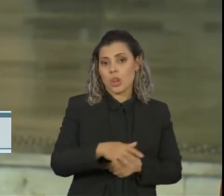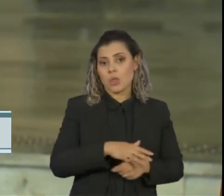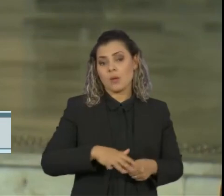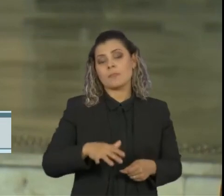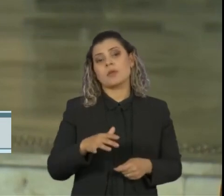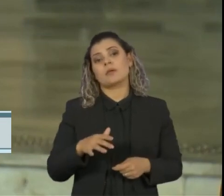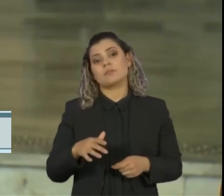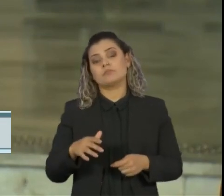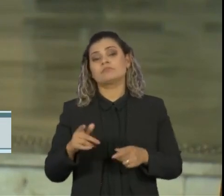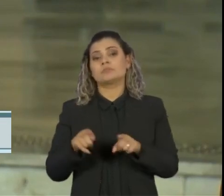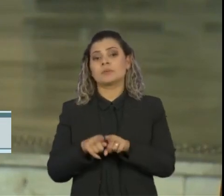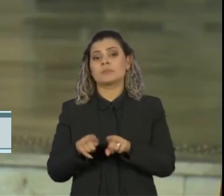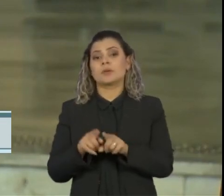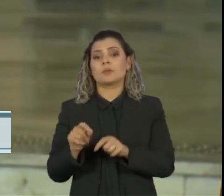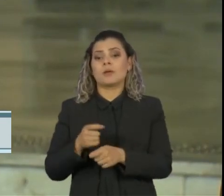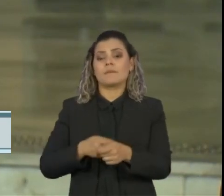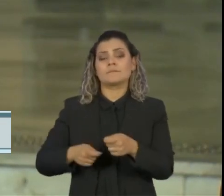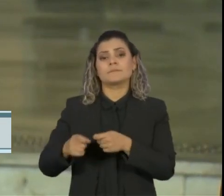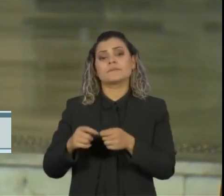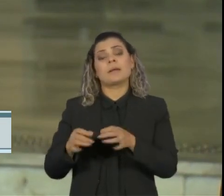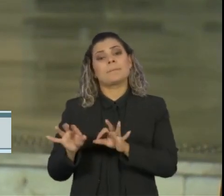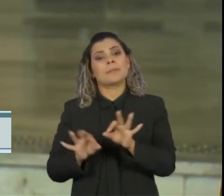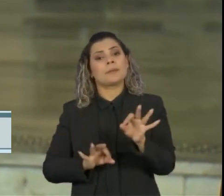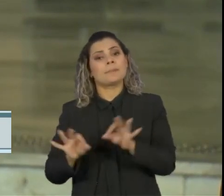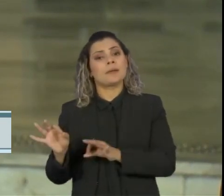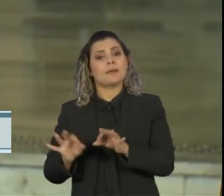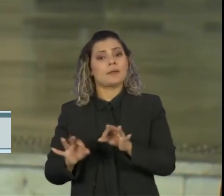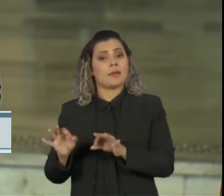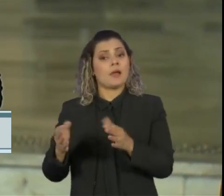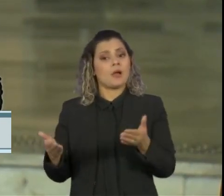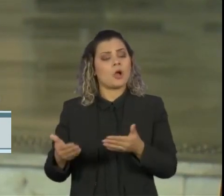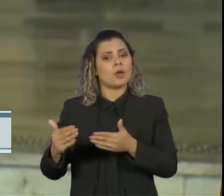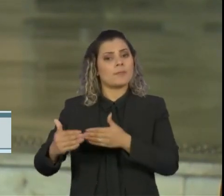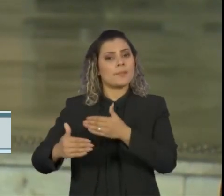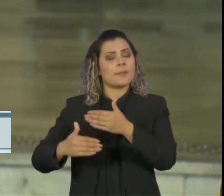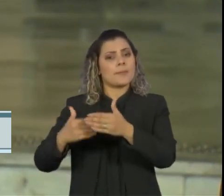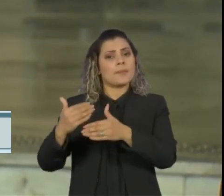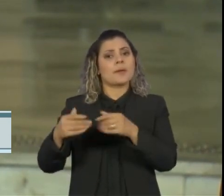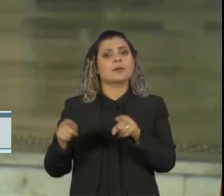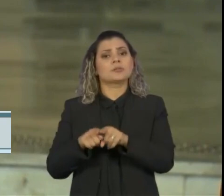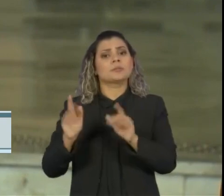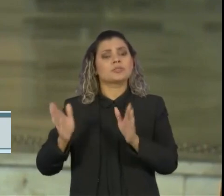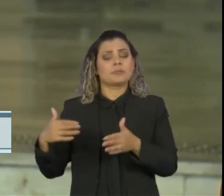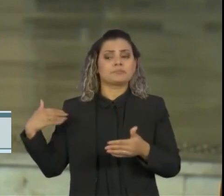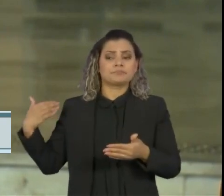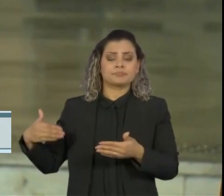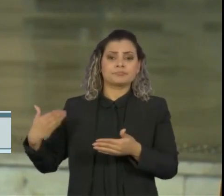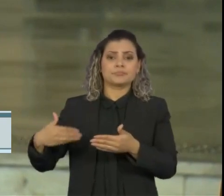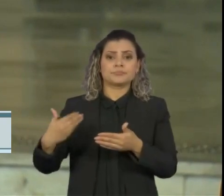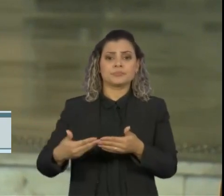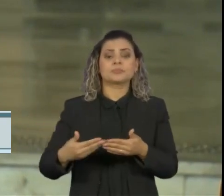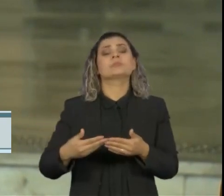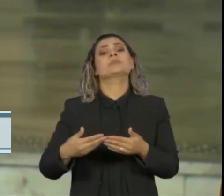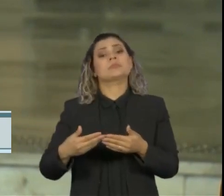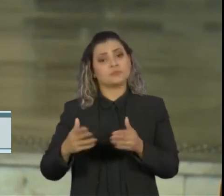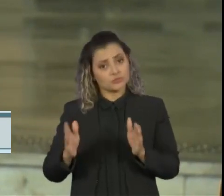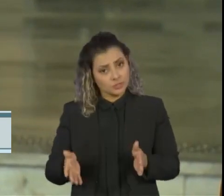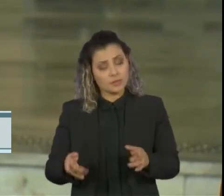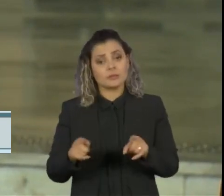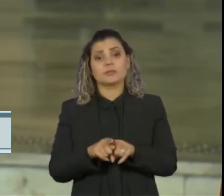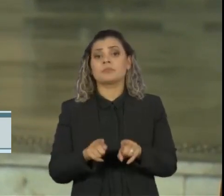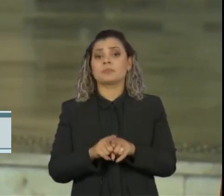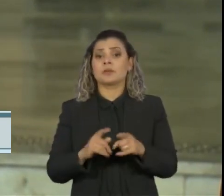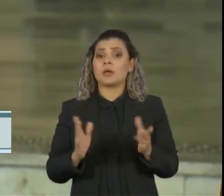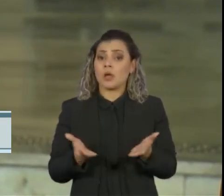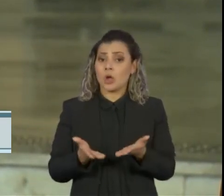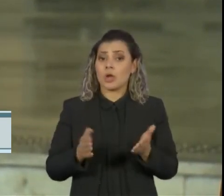possa antecipar esses movimentos e se preparar para esses movimentos que nós sabemos faz parte desse processo, um processo